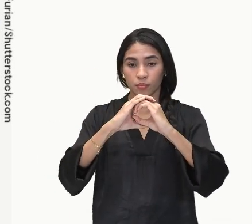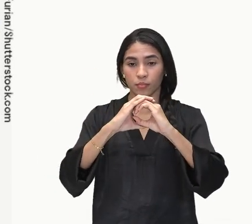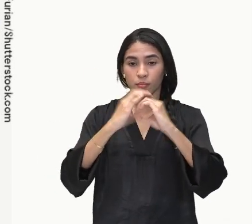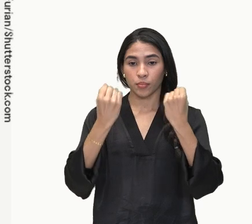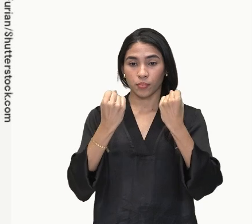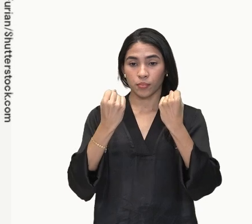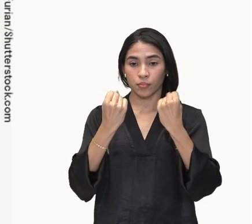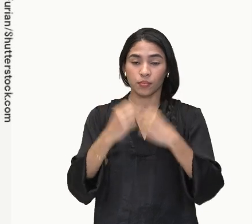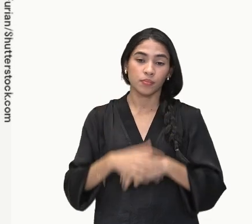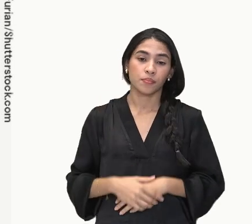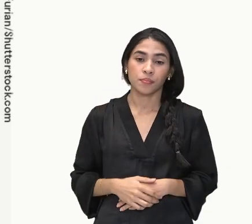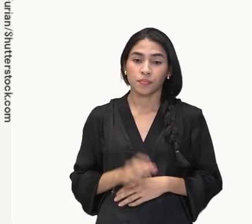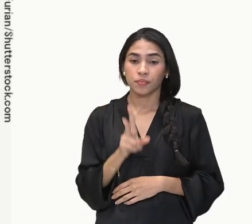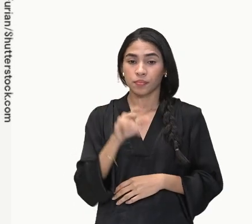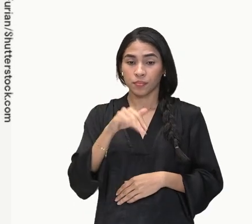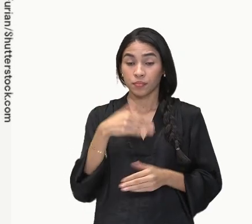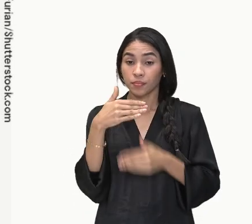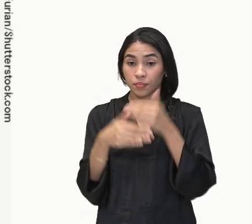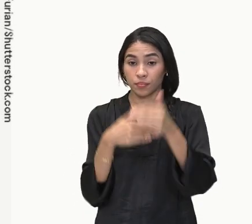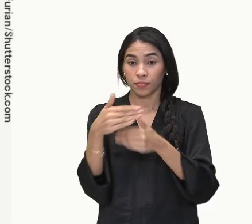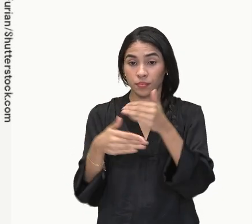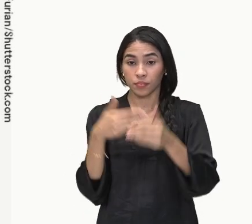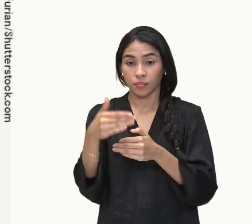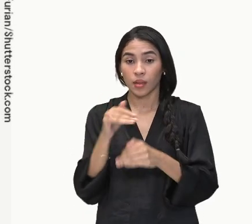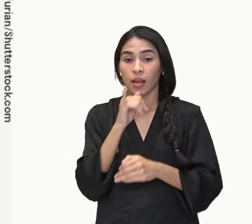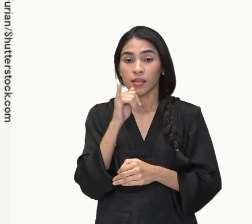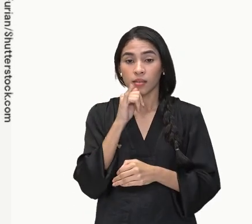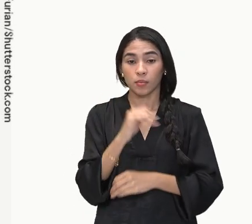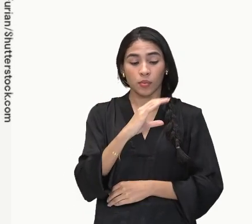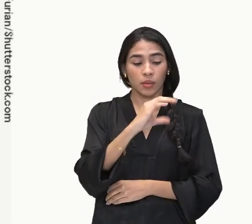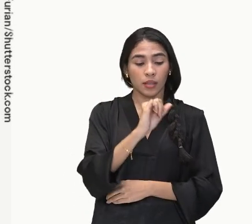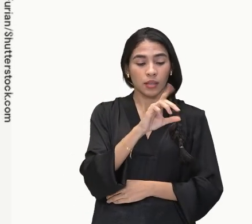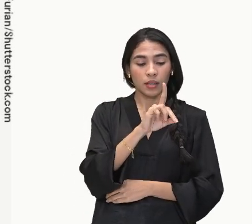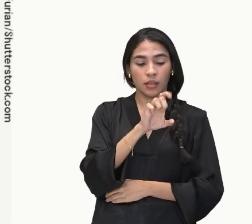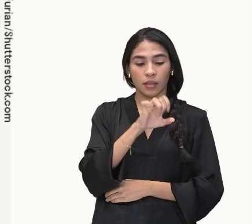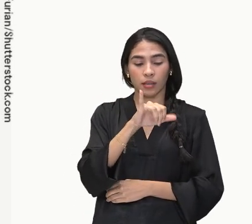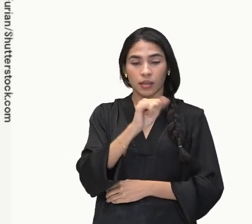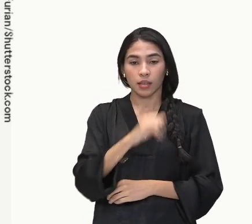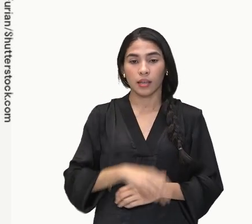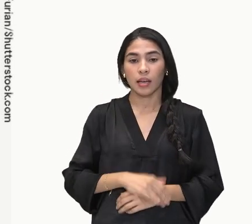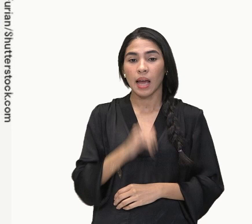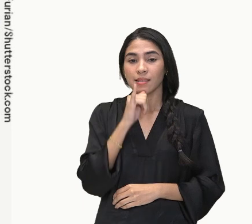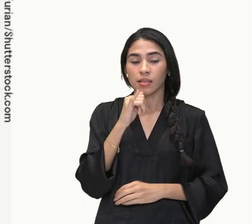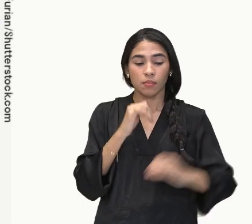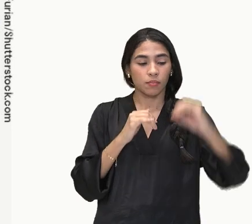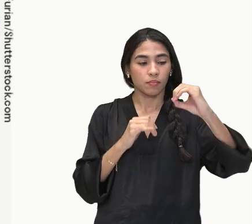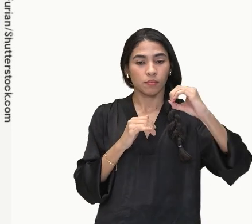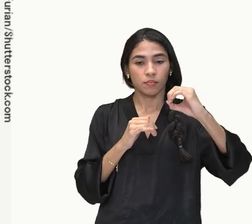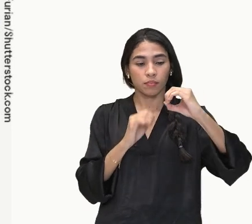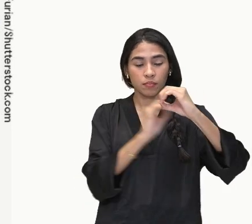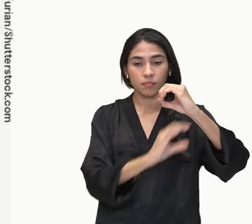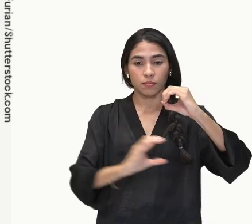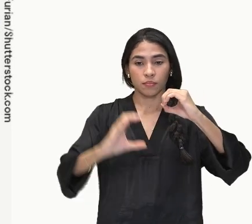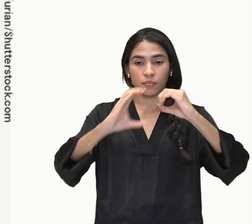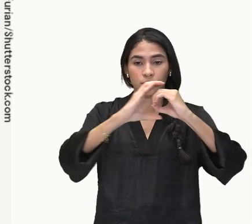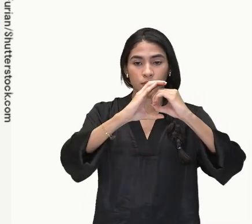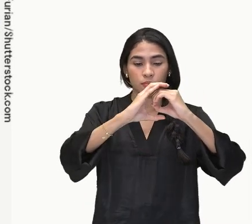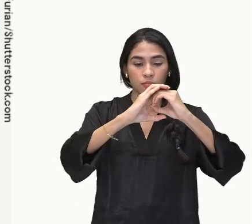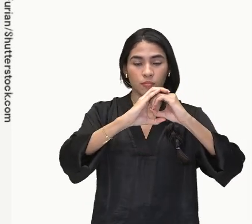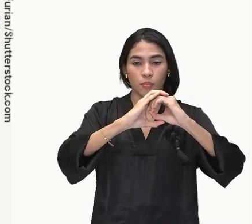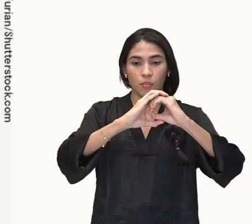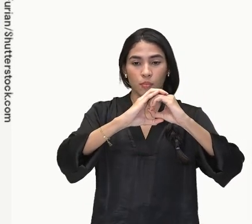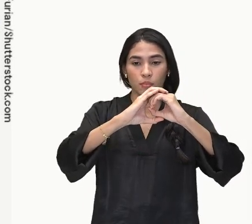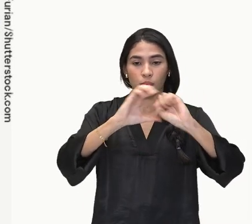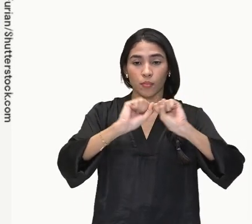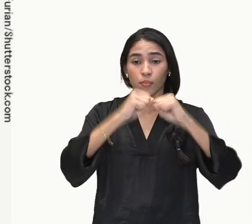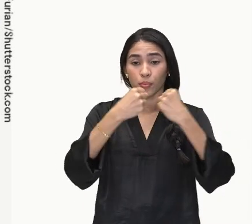vão acontecendo como se fossem em cadeia, né? O próton chegou aqui no urânio, se transformou em